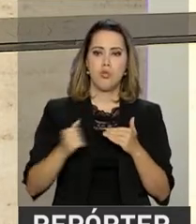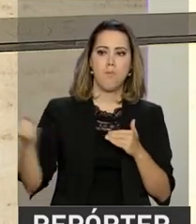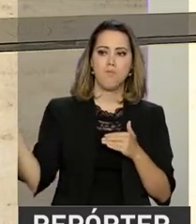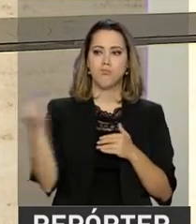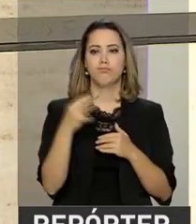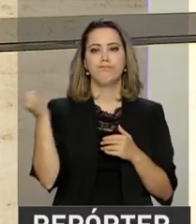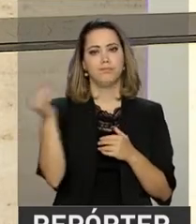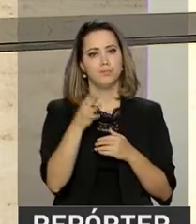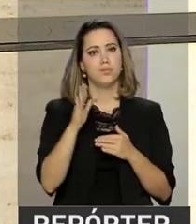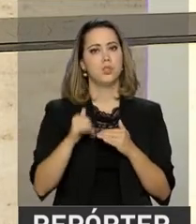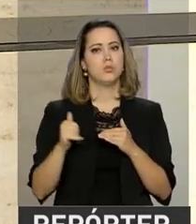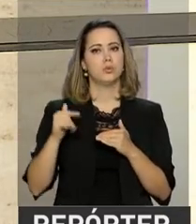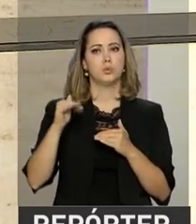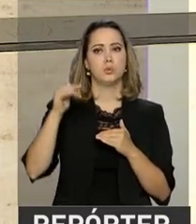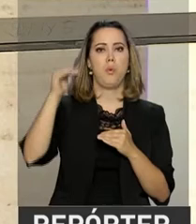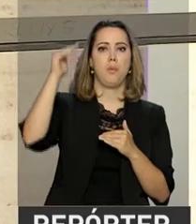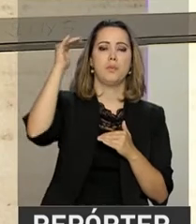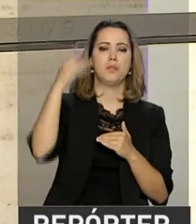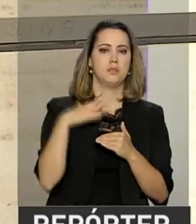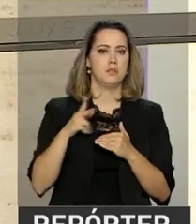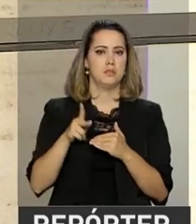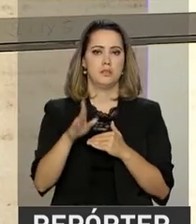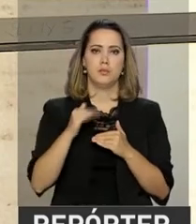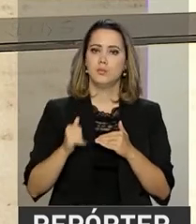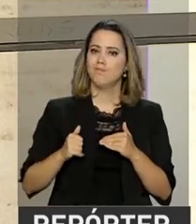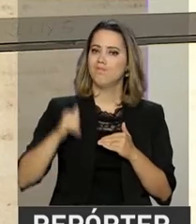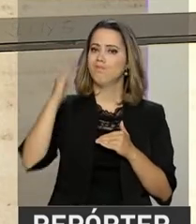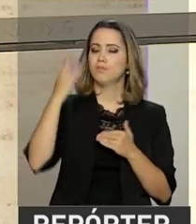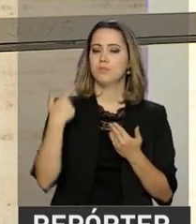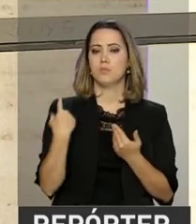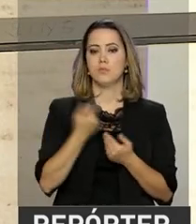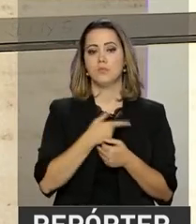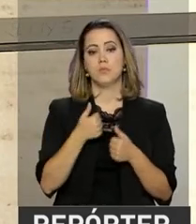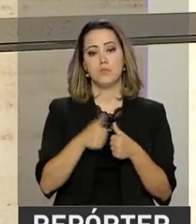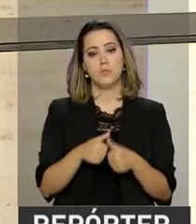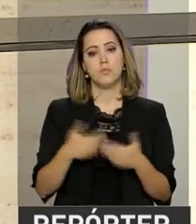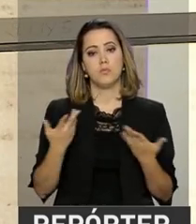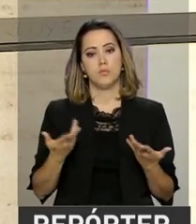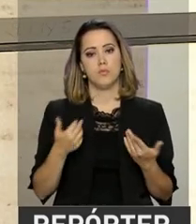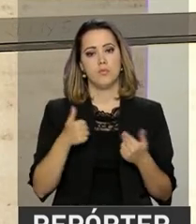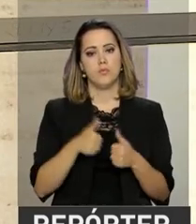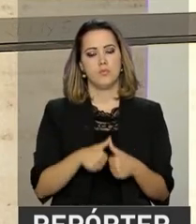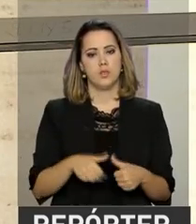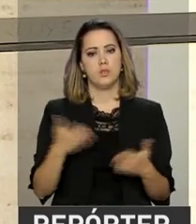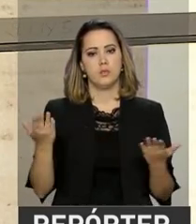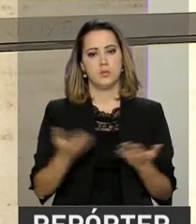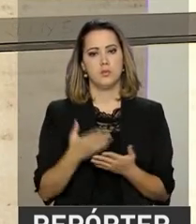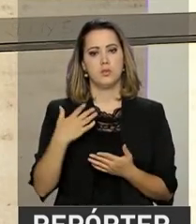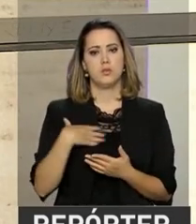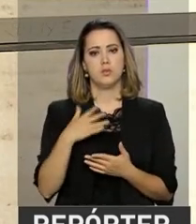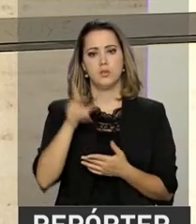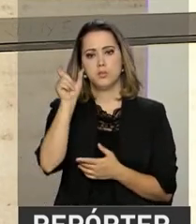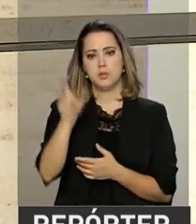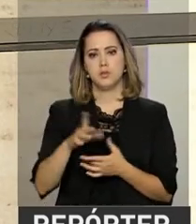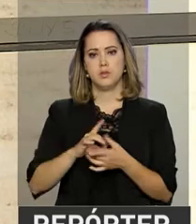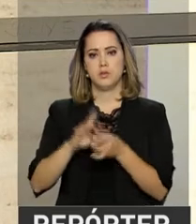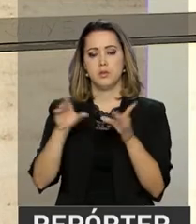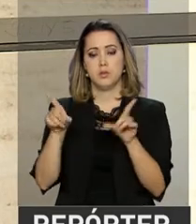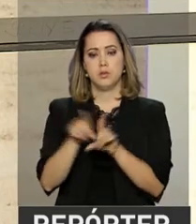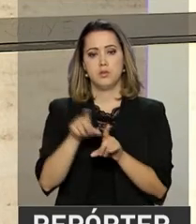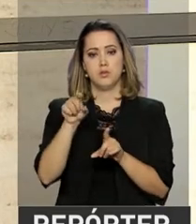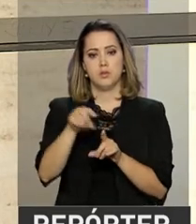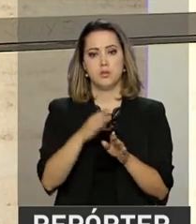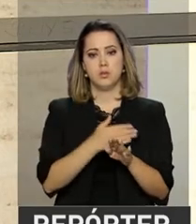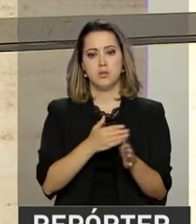tem aumentado, né? Tá cada vez maior. Então, por isso, nós estamos tendo essa iniciativa do voluntário, a princípio por